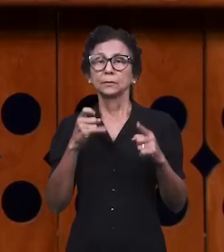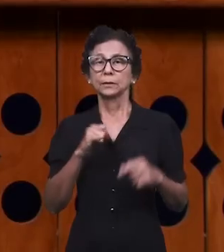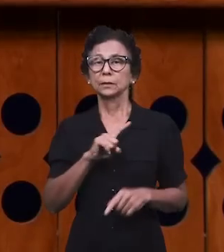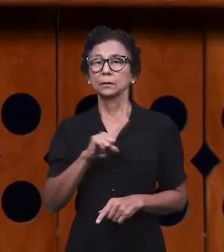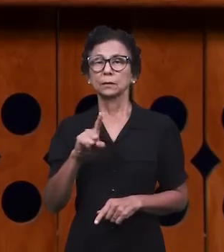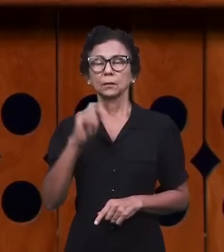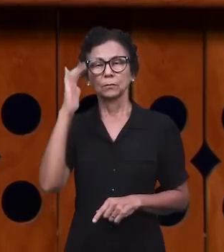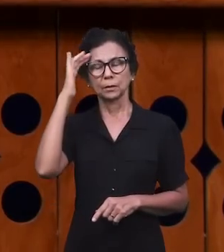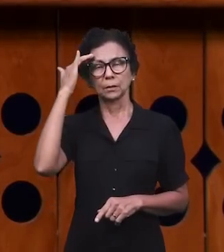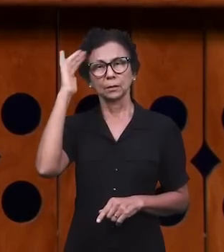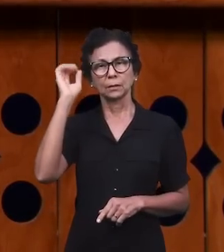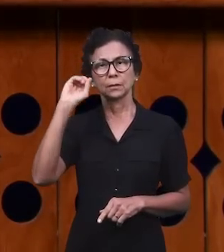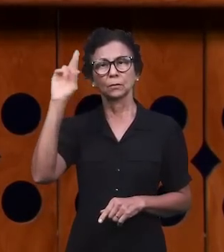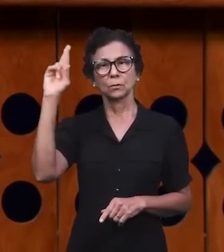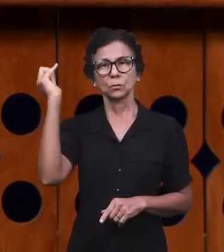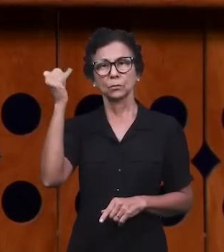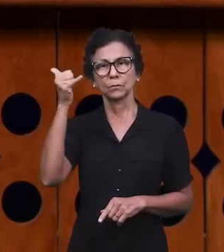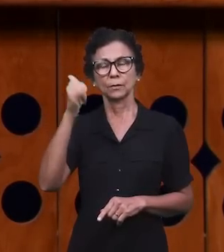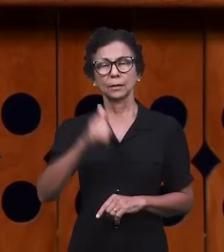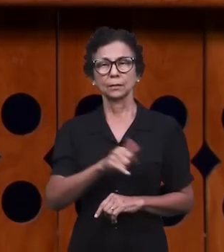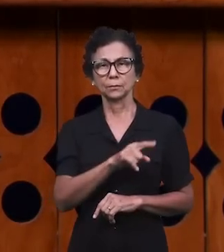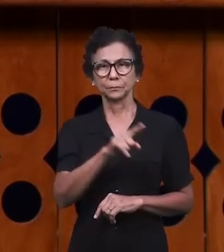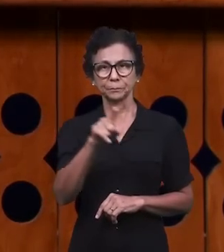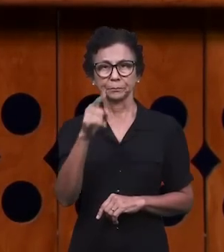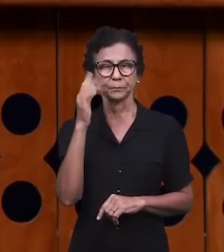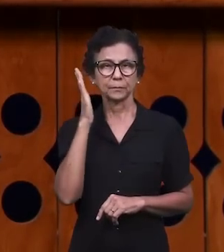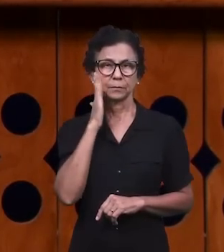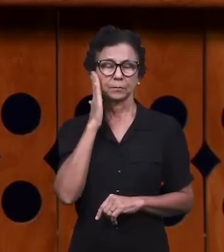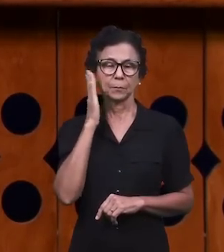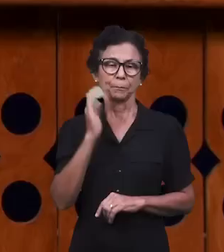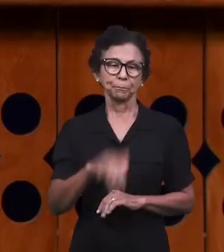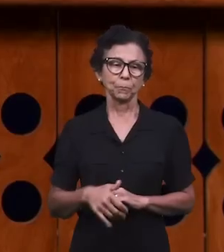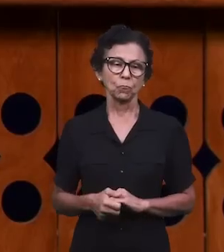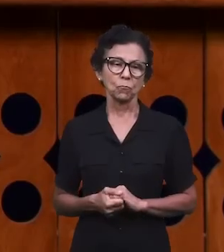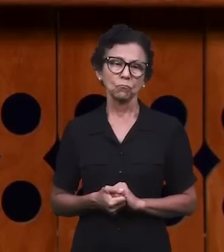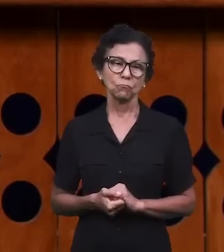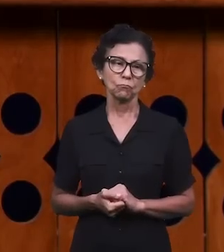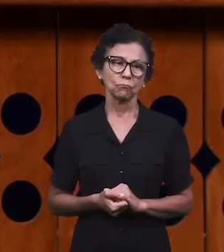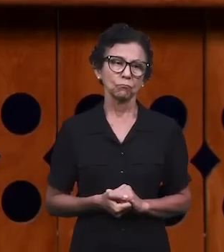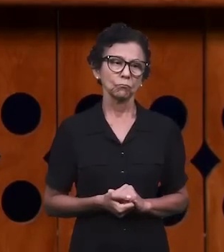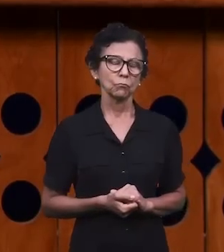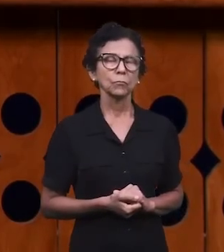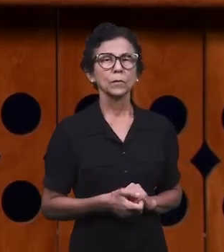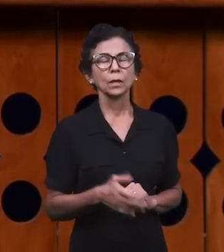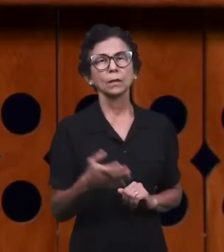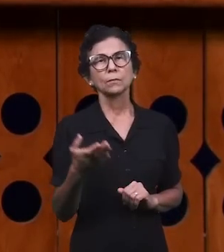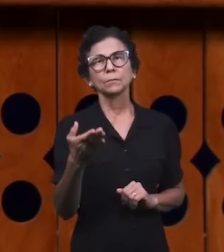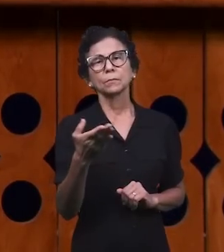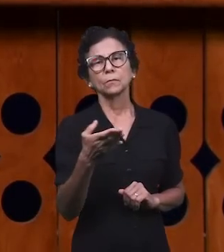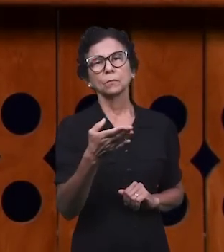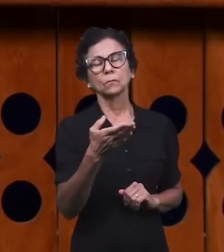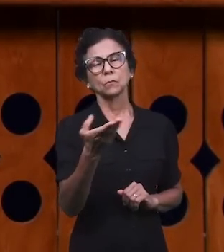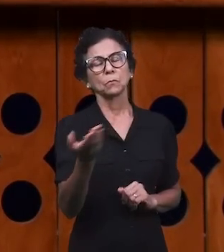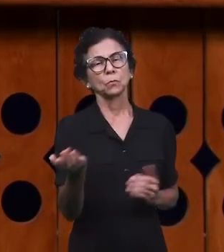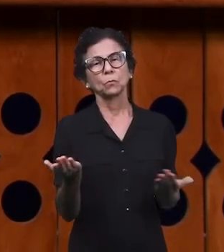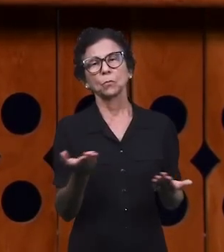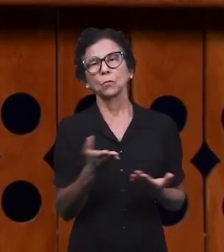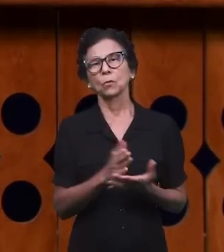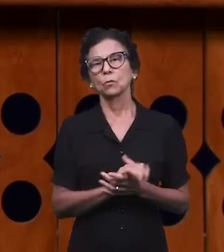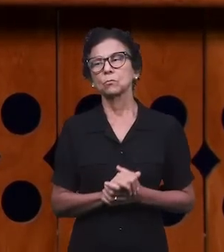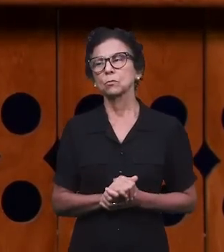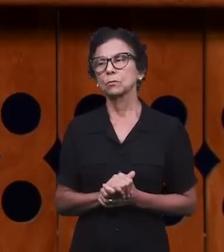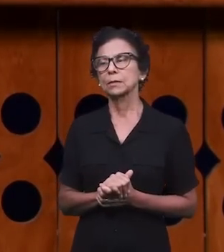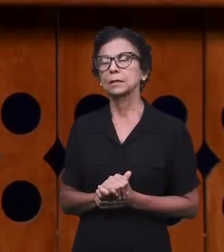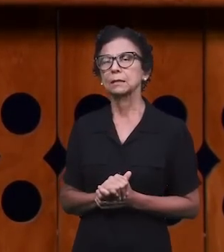aqui dos jovens para entender uma coisa. Hoje você tem vídeos